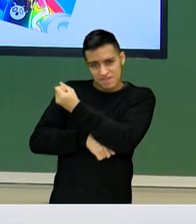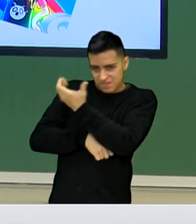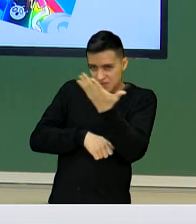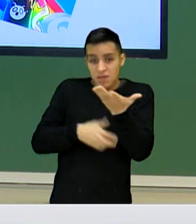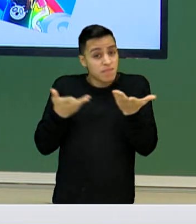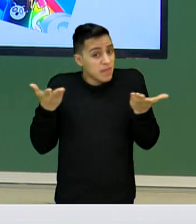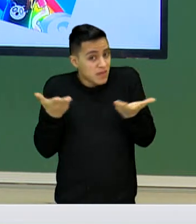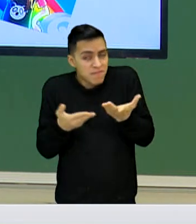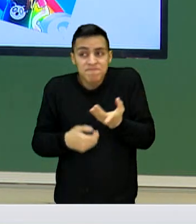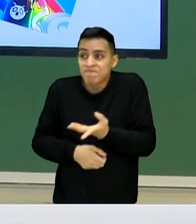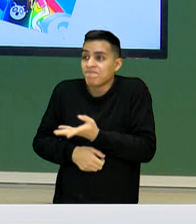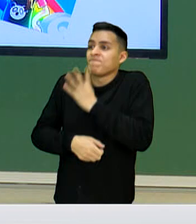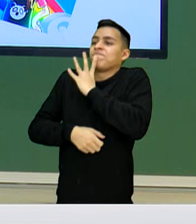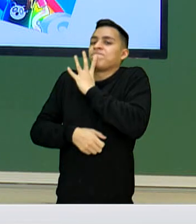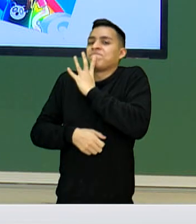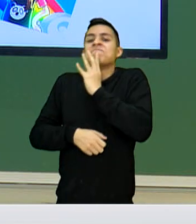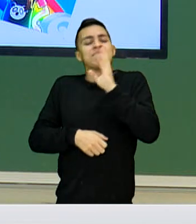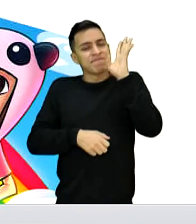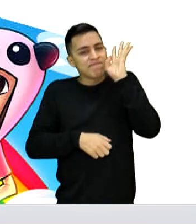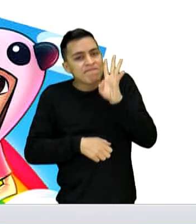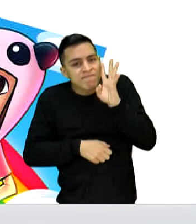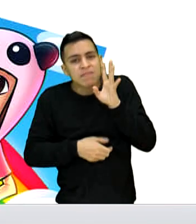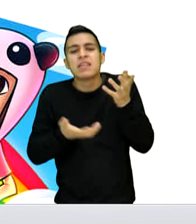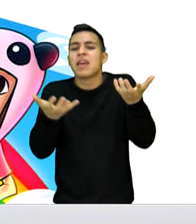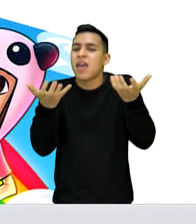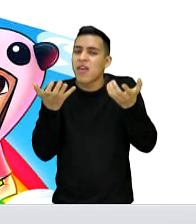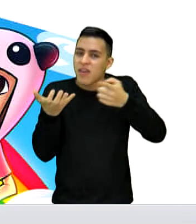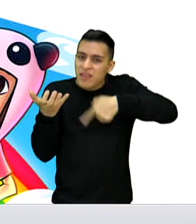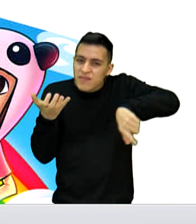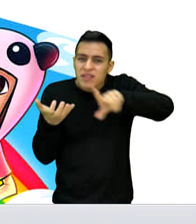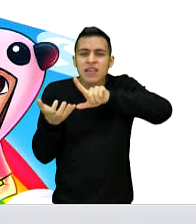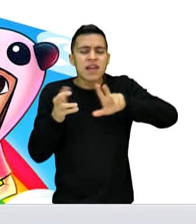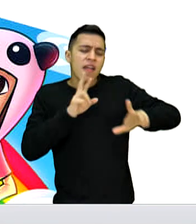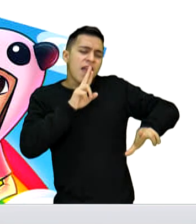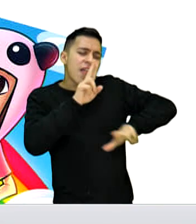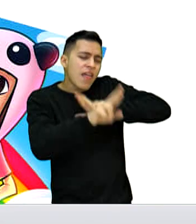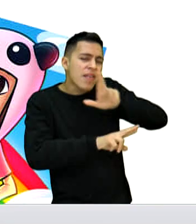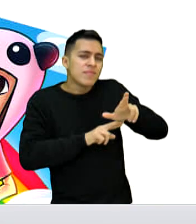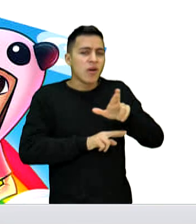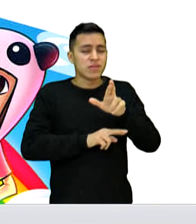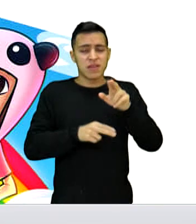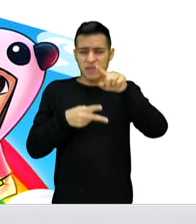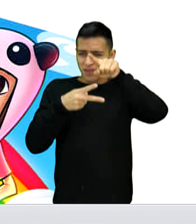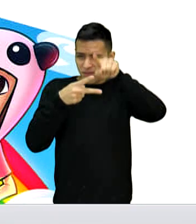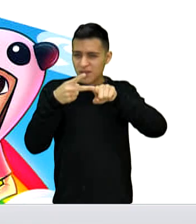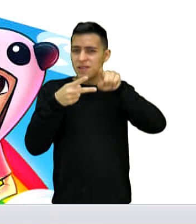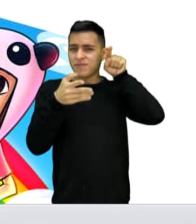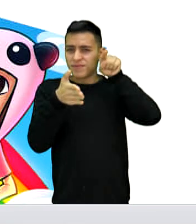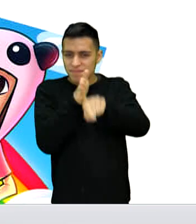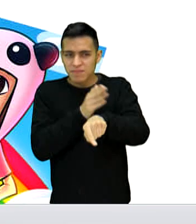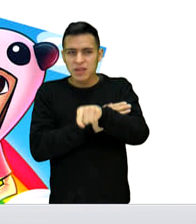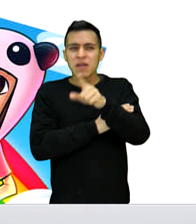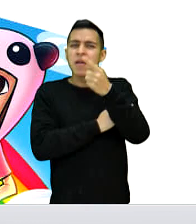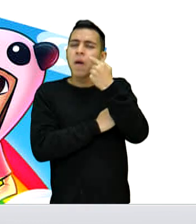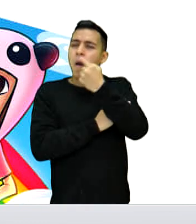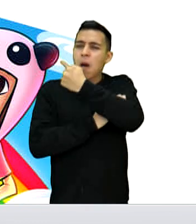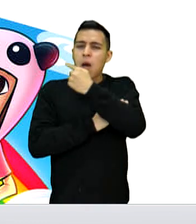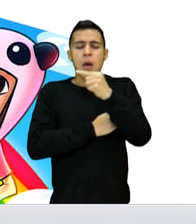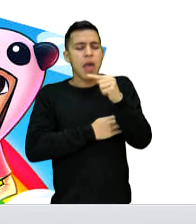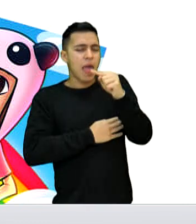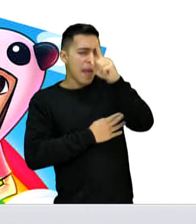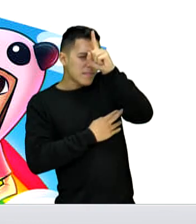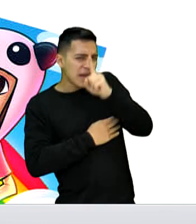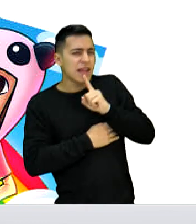estou conhecendo e eu achei bem legal. E aí eu quero que você responda. Tem duas questões. Eu coloquei aqui para você em amarelinho para destacar